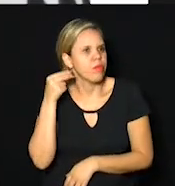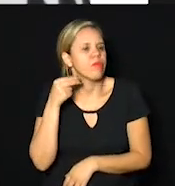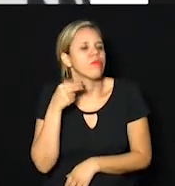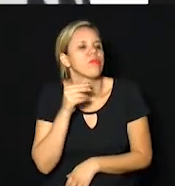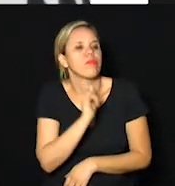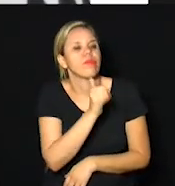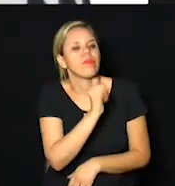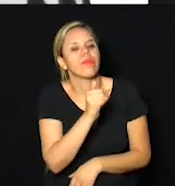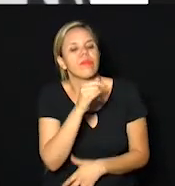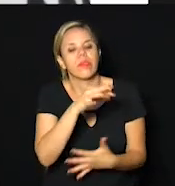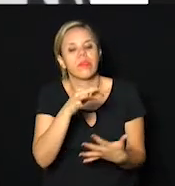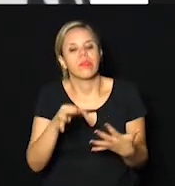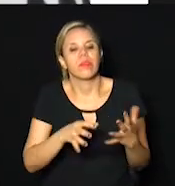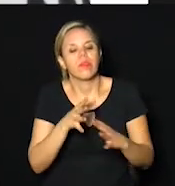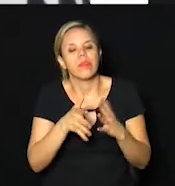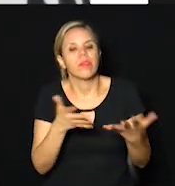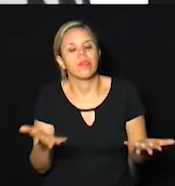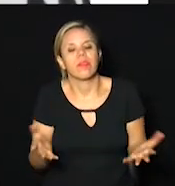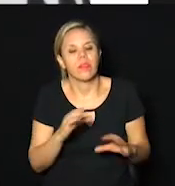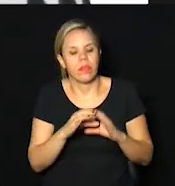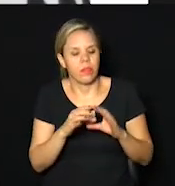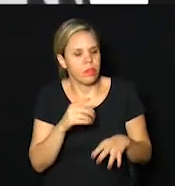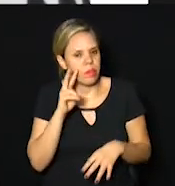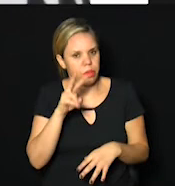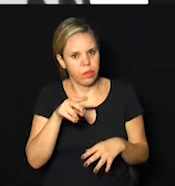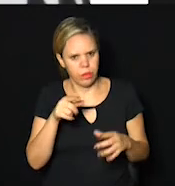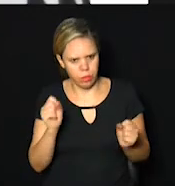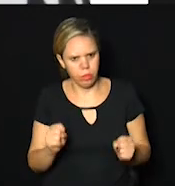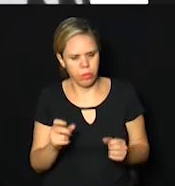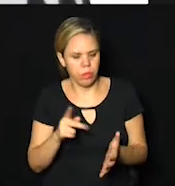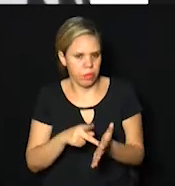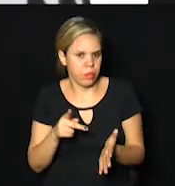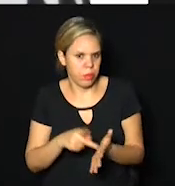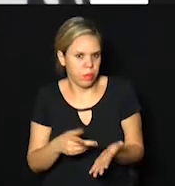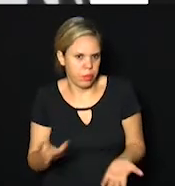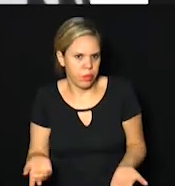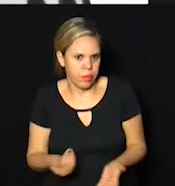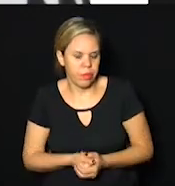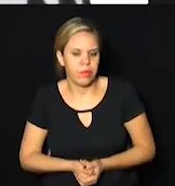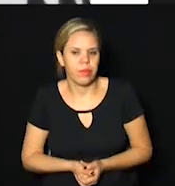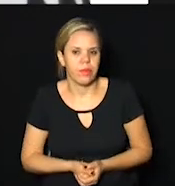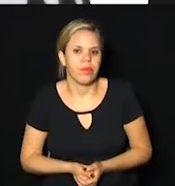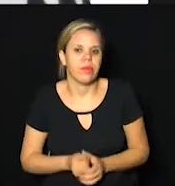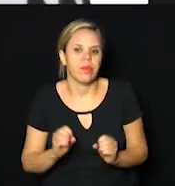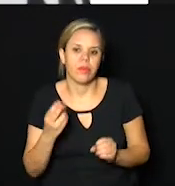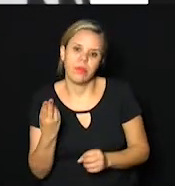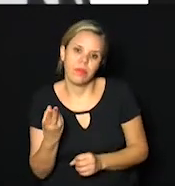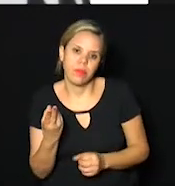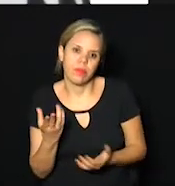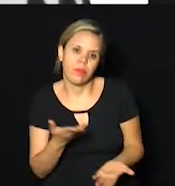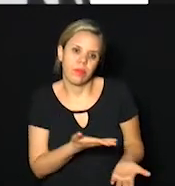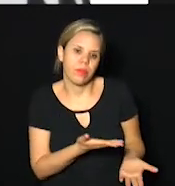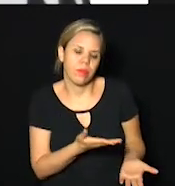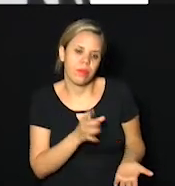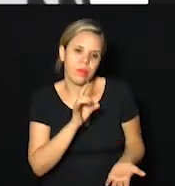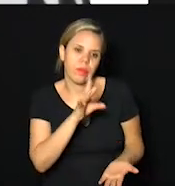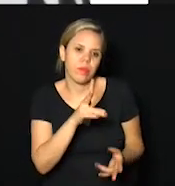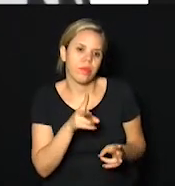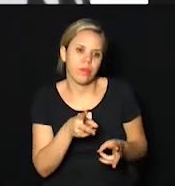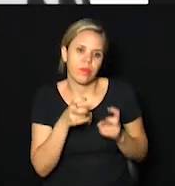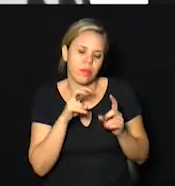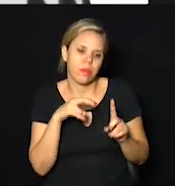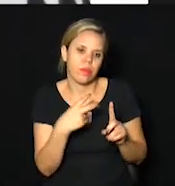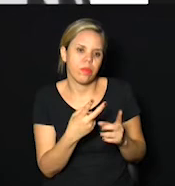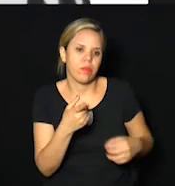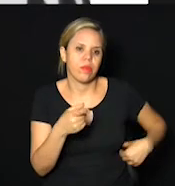não sei quem e ouvi isso. Isso pode ser verdadeiro, ou pode ser somente uma percepção. Porque